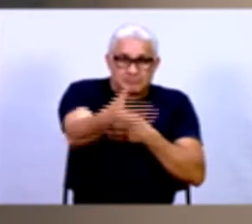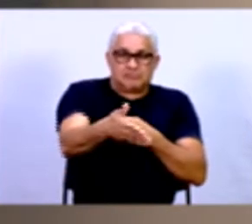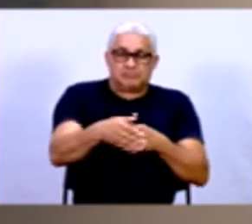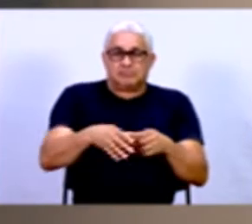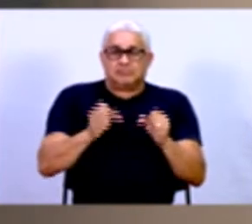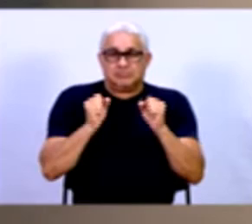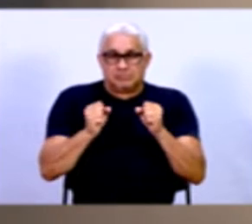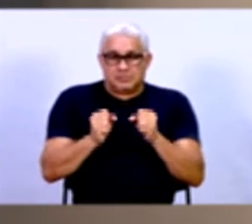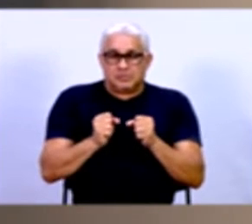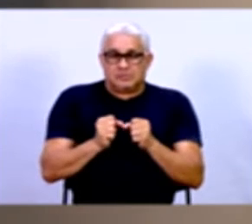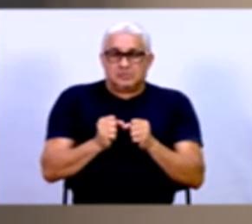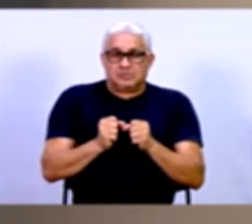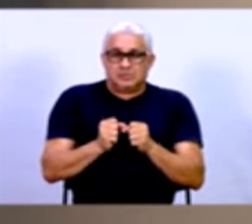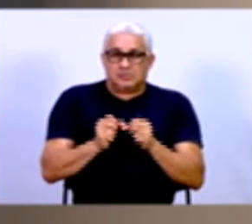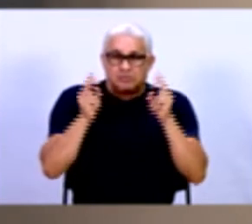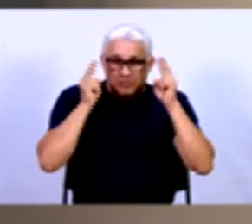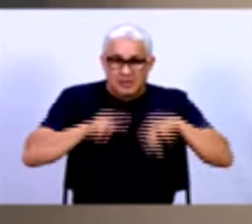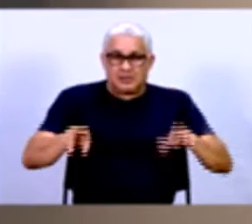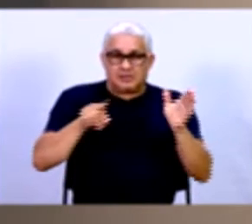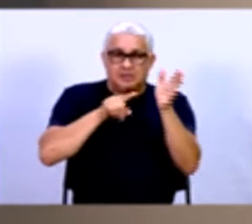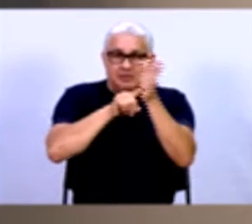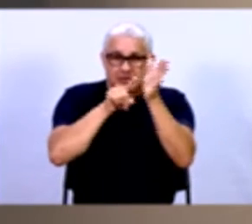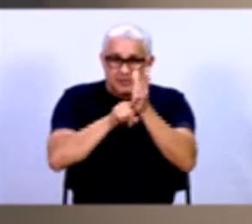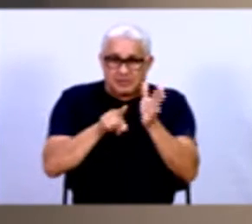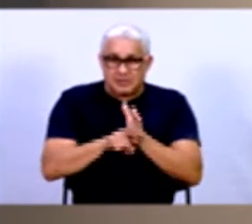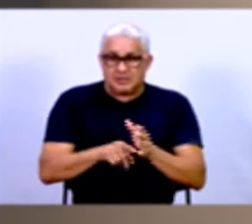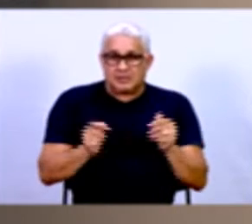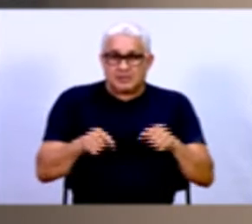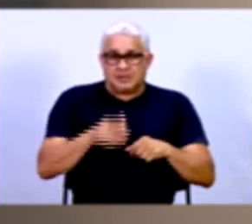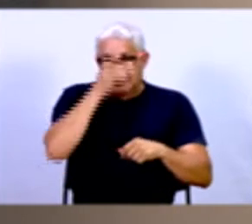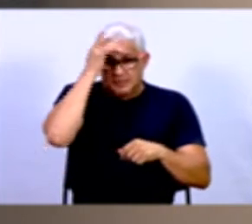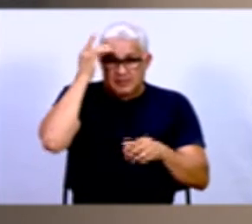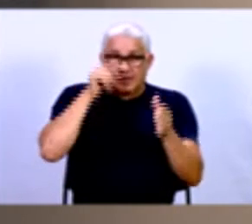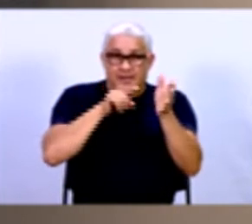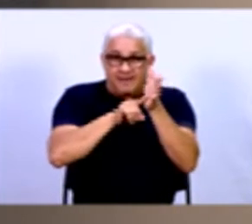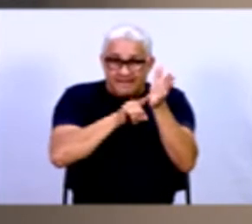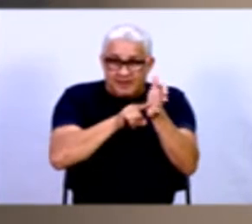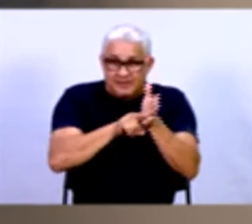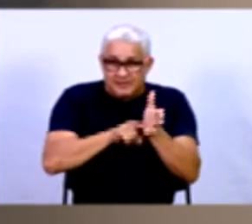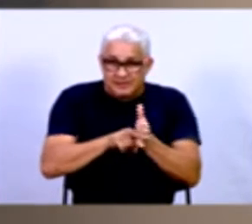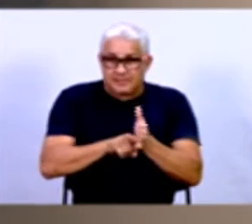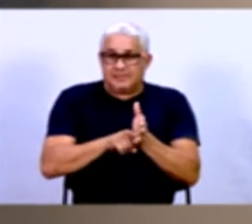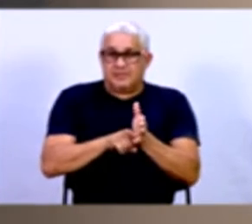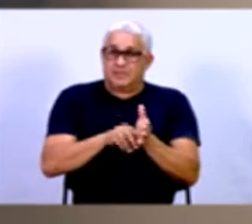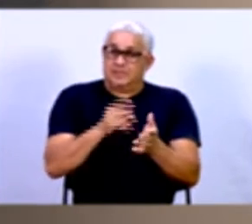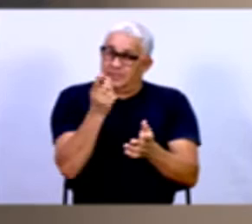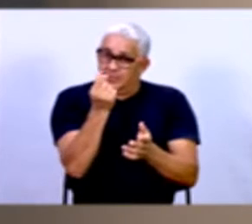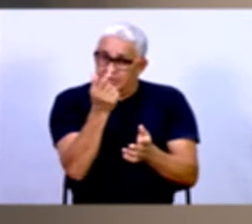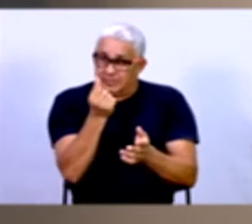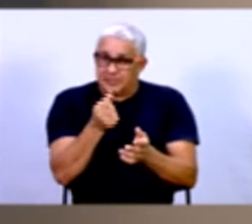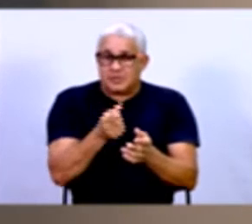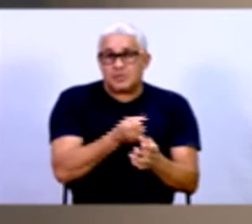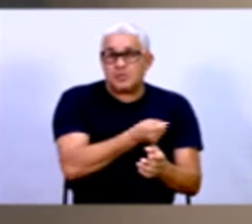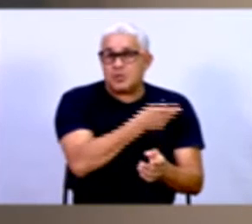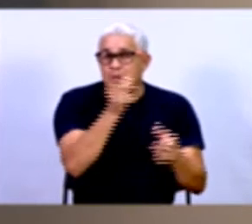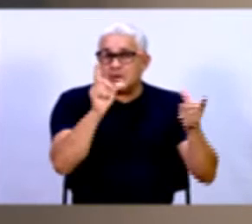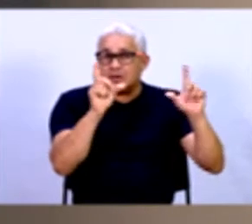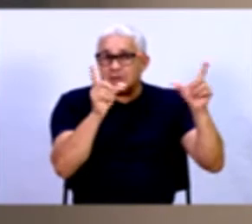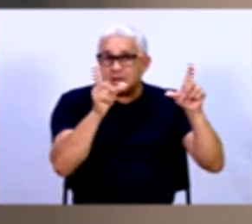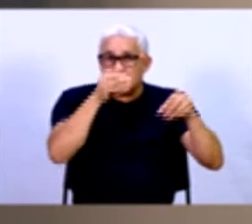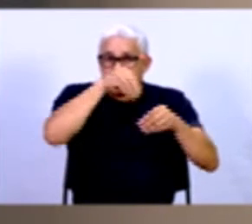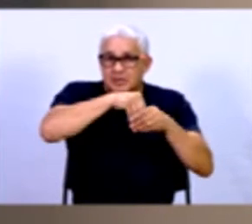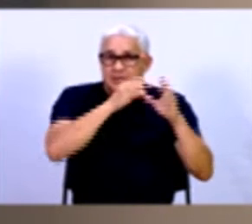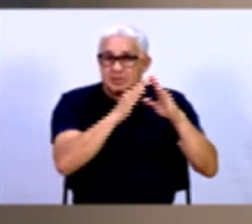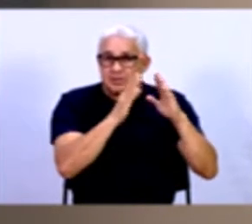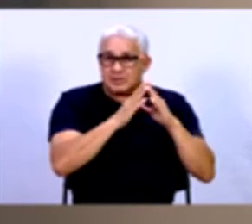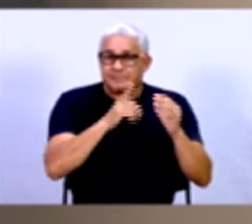A gente vê muito questionário pessoal fazendo essas pesquisas de renda. Daí tem lá, quantas televisões a pessoa tem em casa.